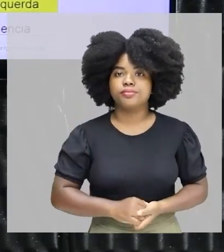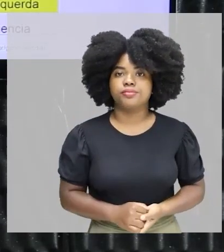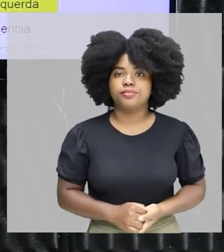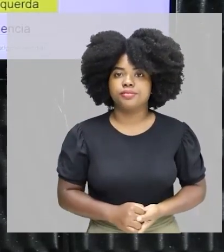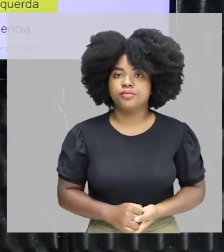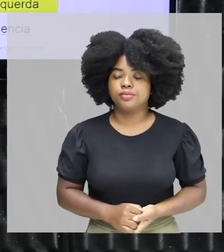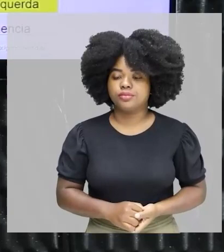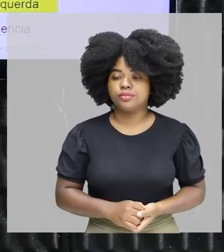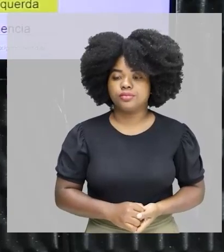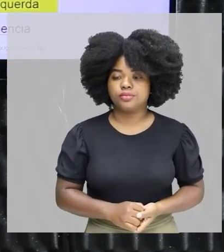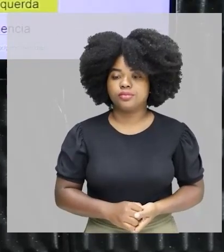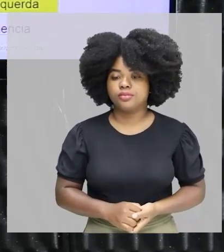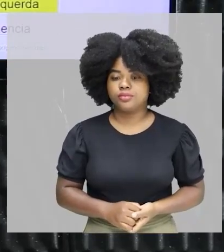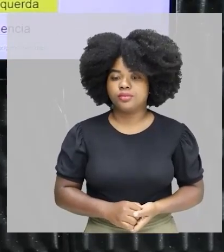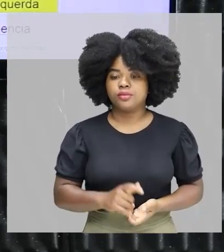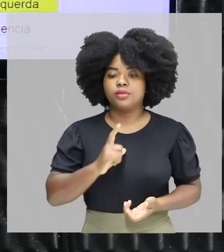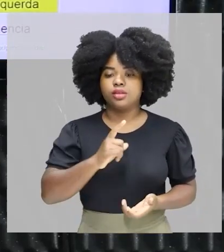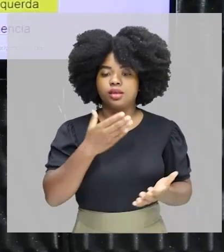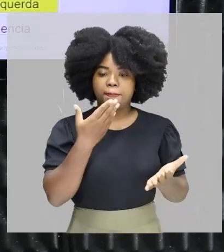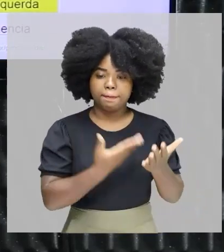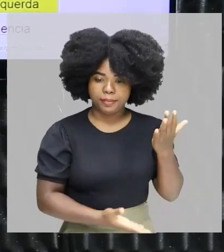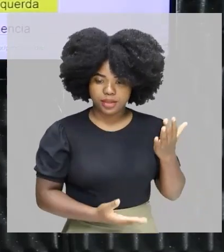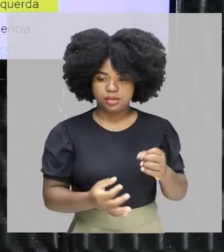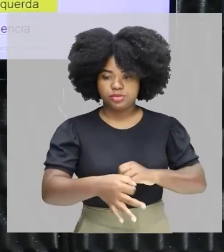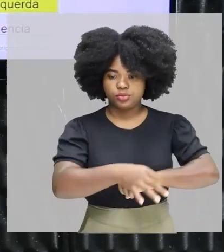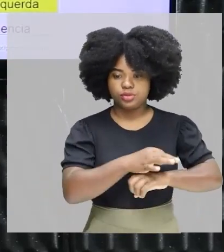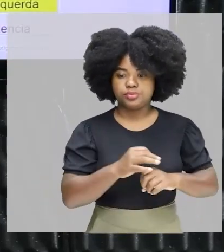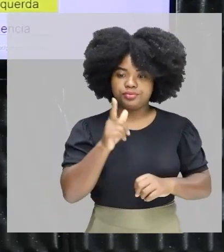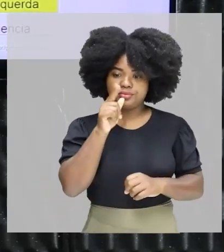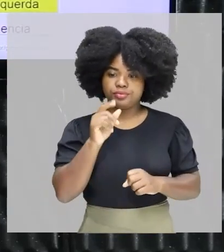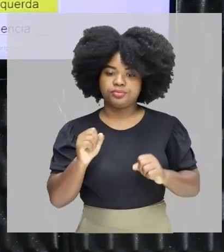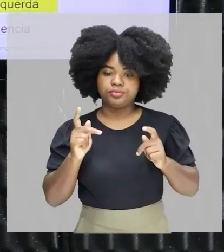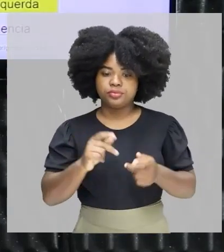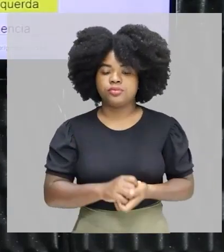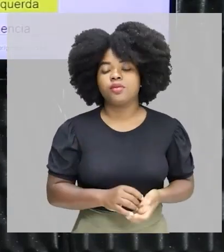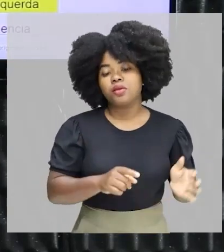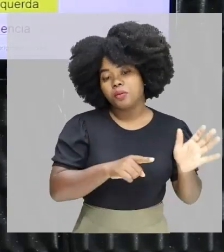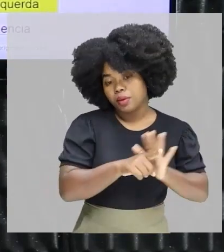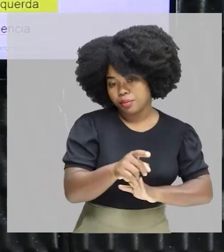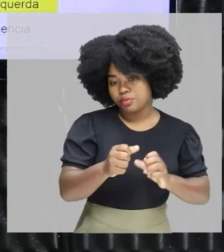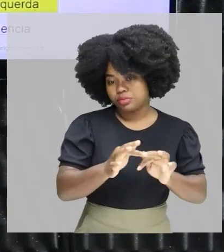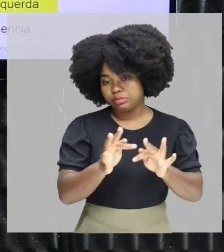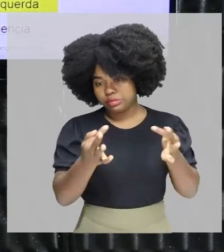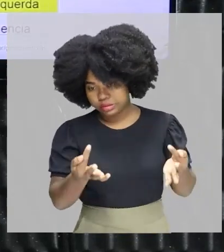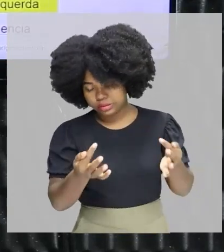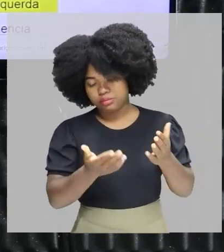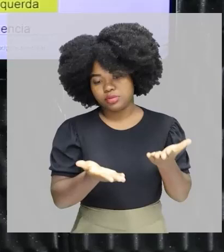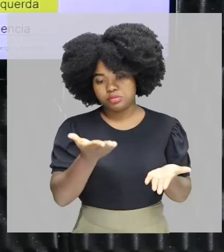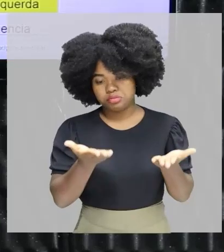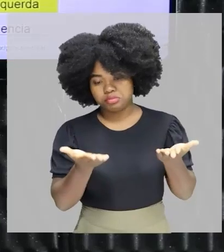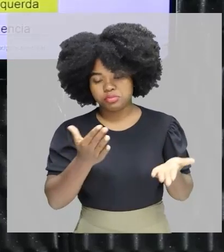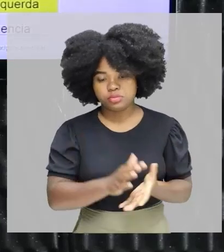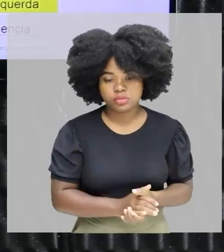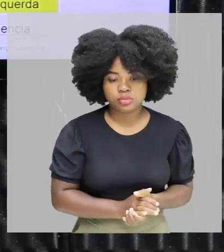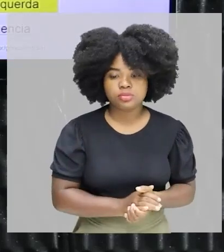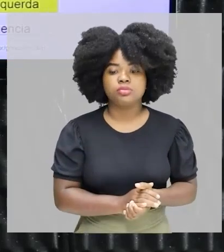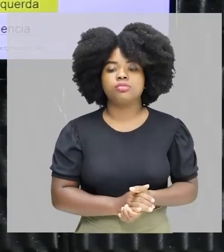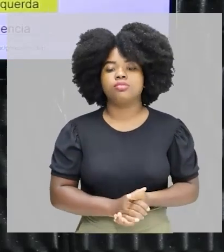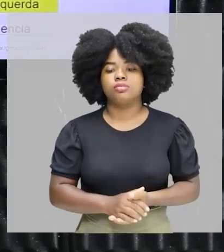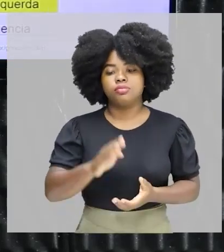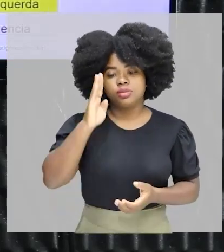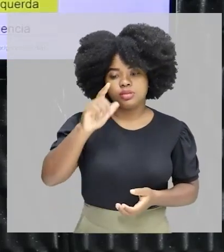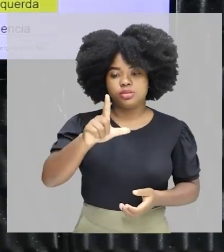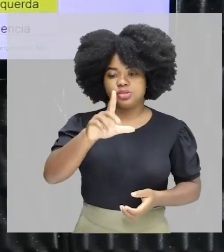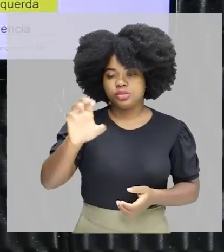azul, indicando a perda de moléculas de água. Então, aqui uma questão de deslocamento de equilíbrio, princípio de